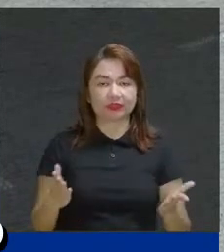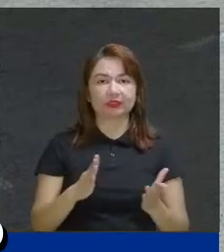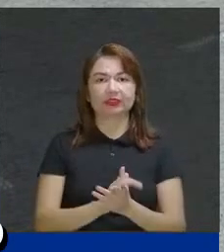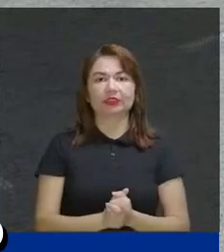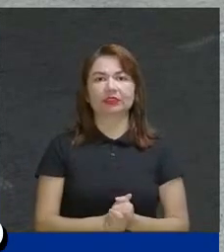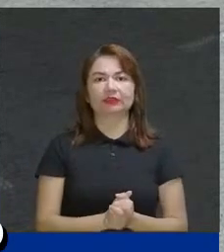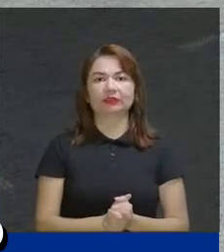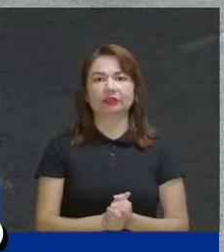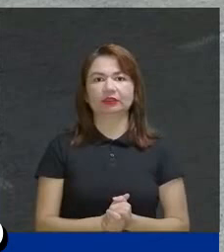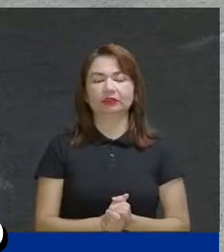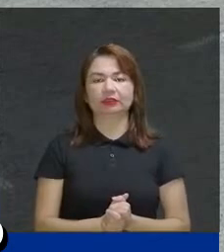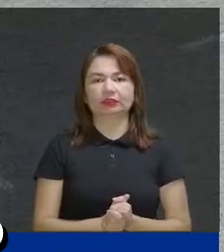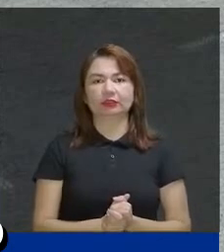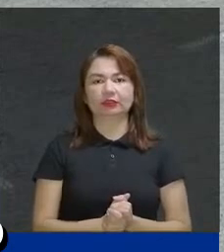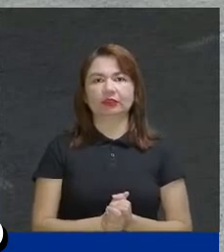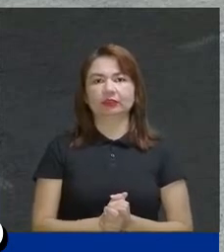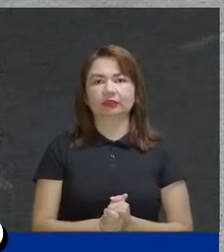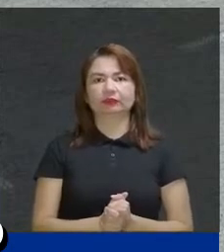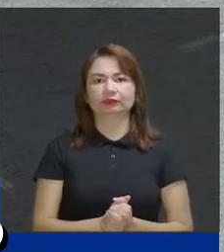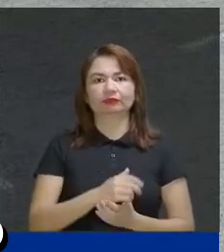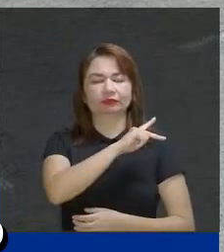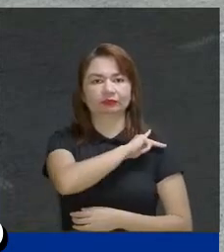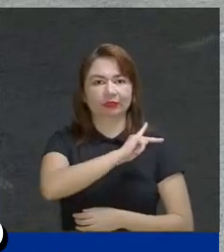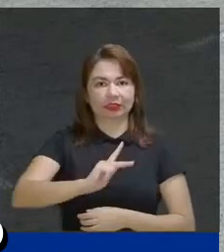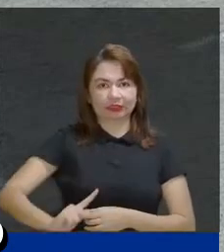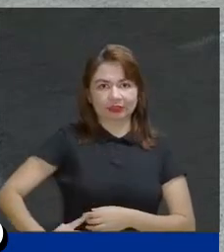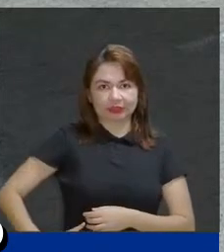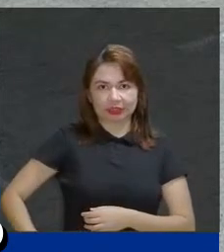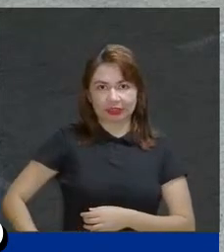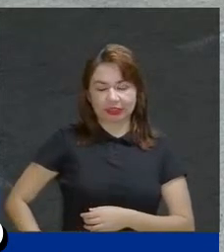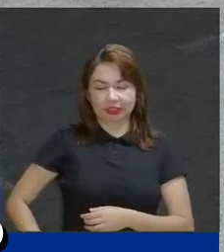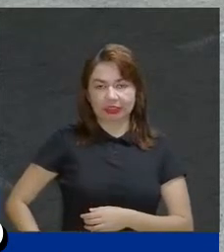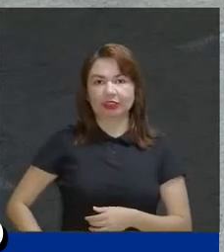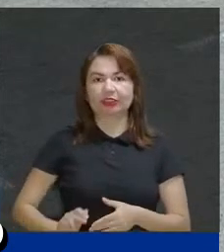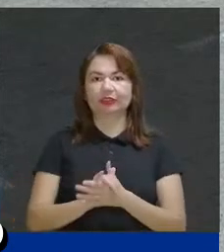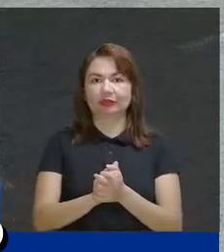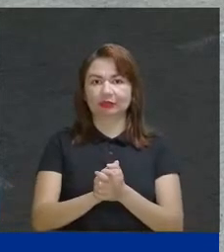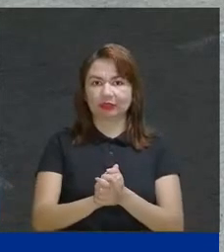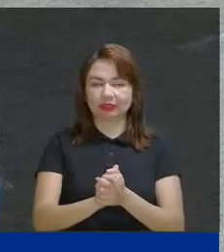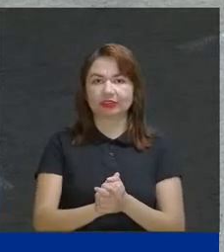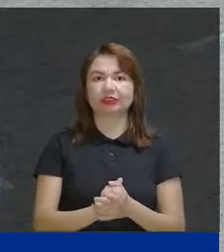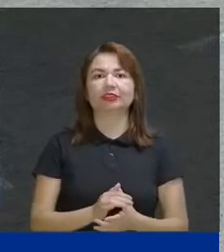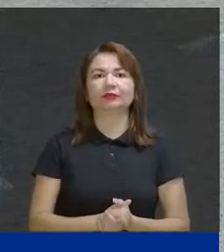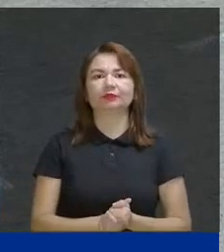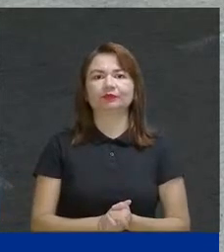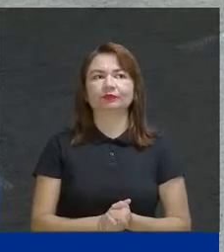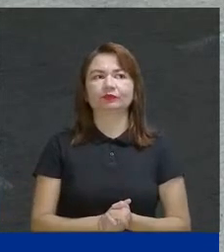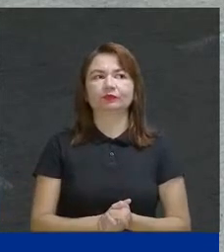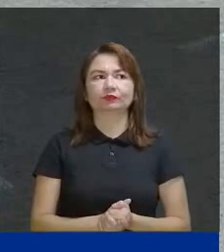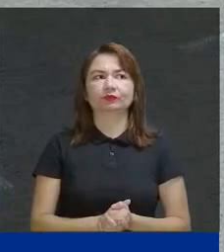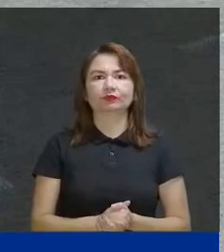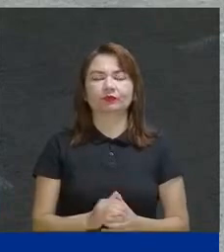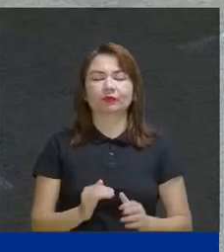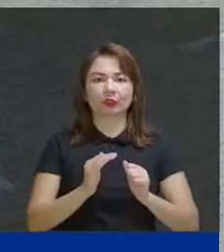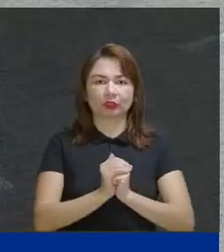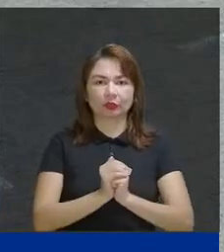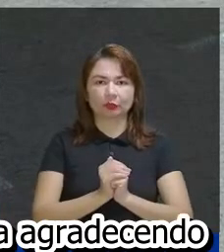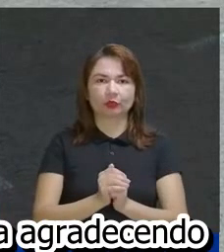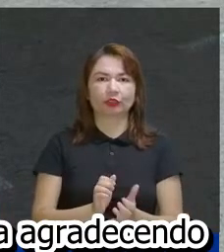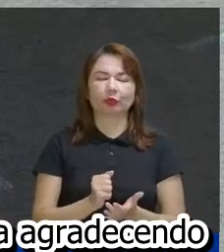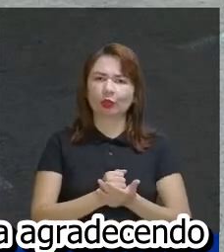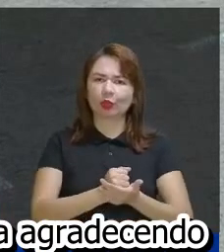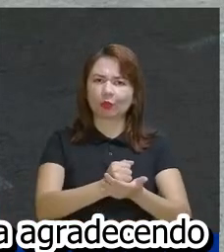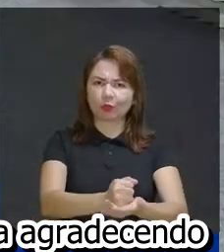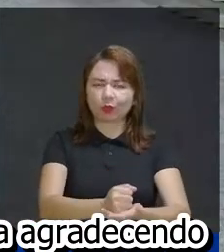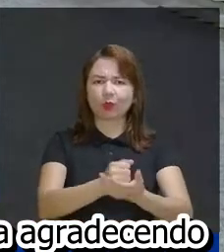na pessoa do nosso presidente, não só no nosso presidente da EGE, mas como presidente com a palavra do tribunal, que deu todo o Antônio.